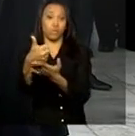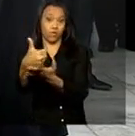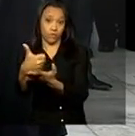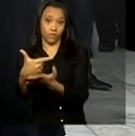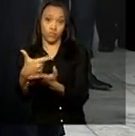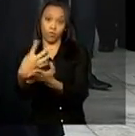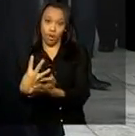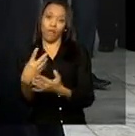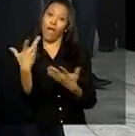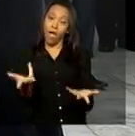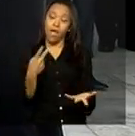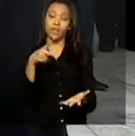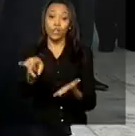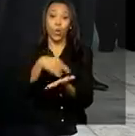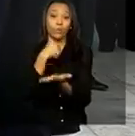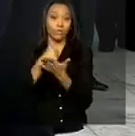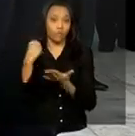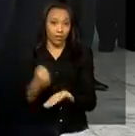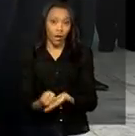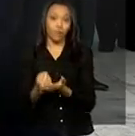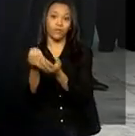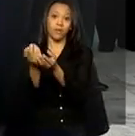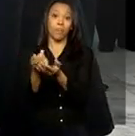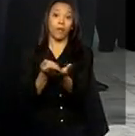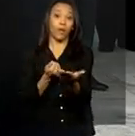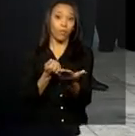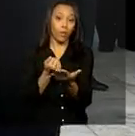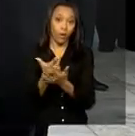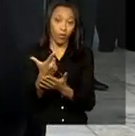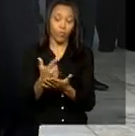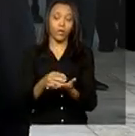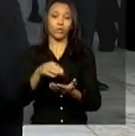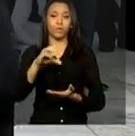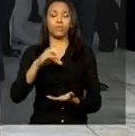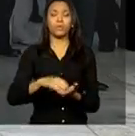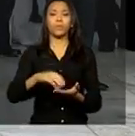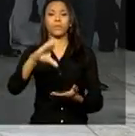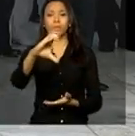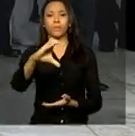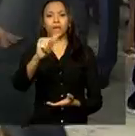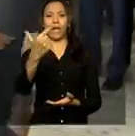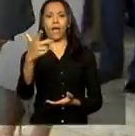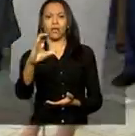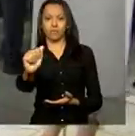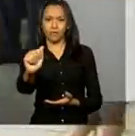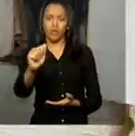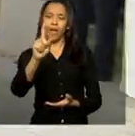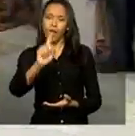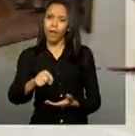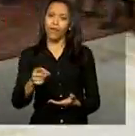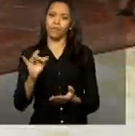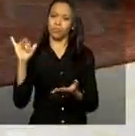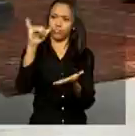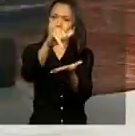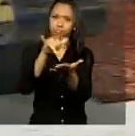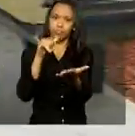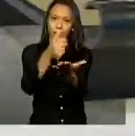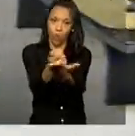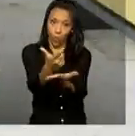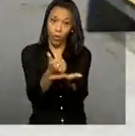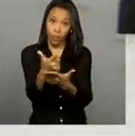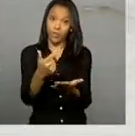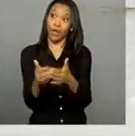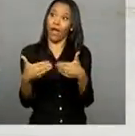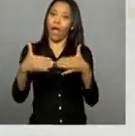porque esse contrato que envolve a aquisição do caça Gripen e o desenvolvimento dele abre muitas possibilidades de cooperação científica entre